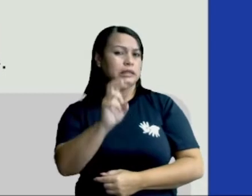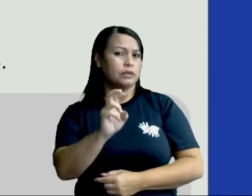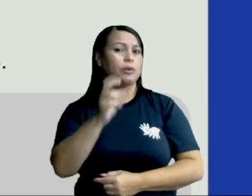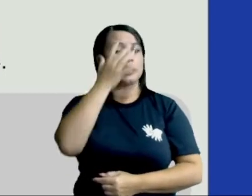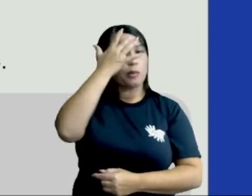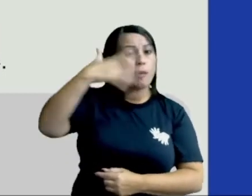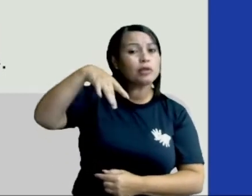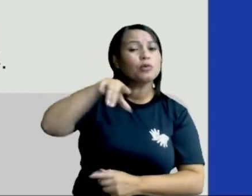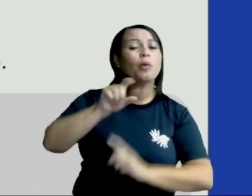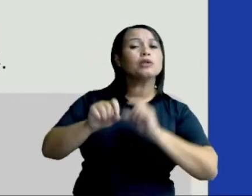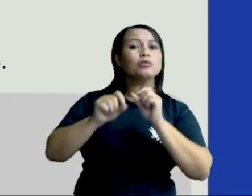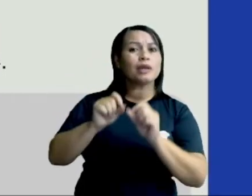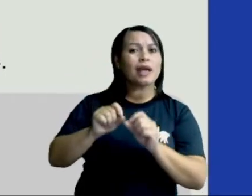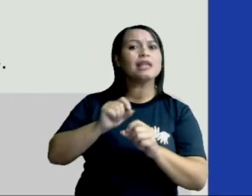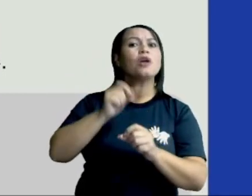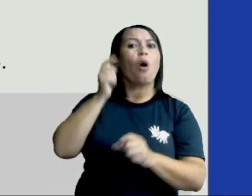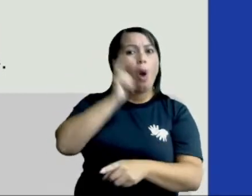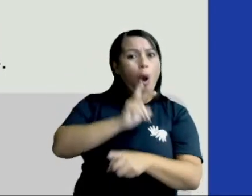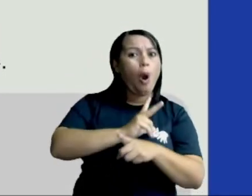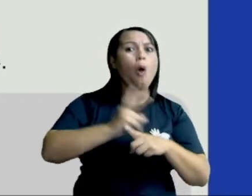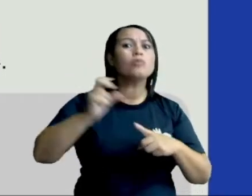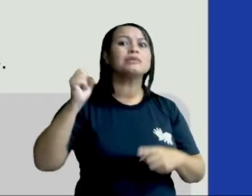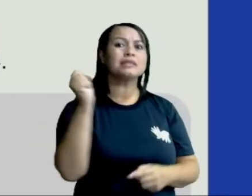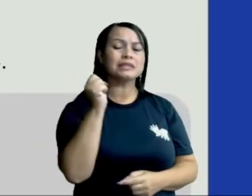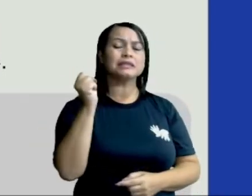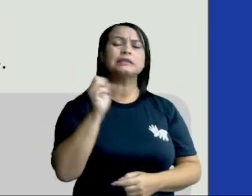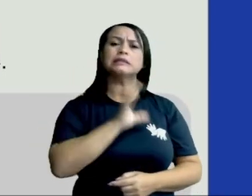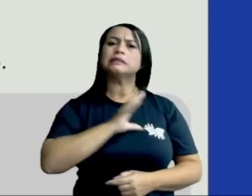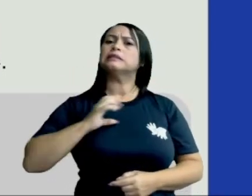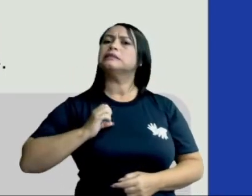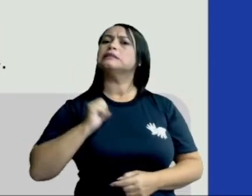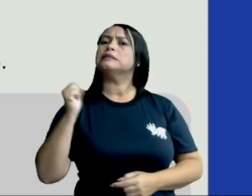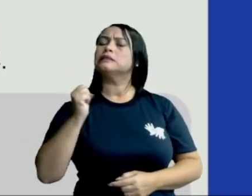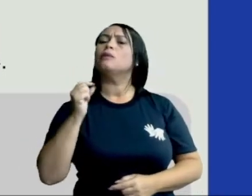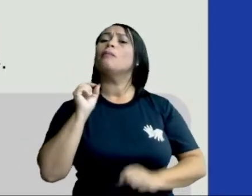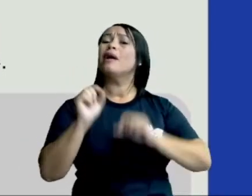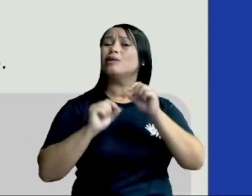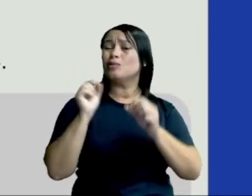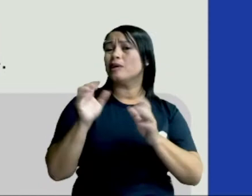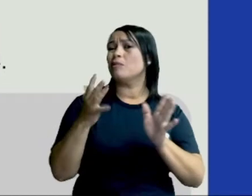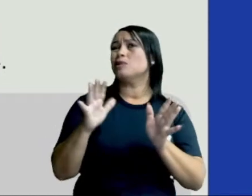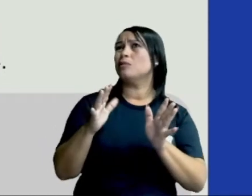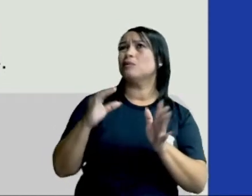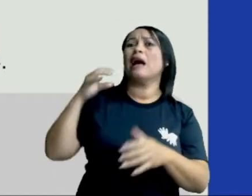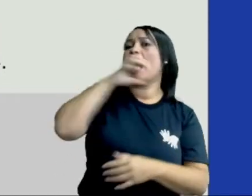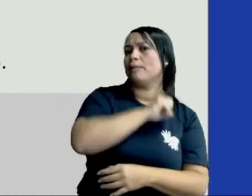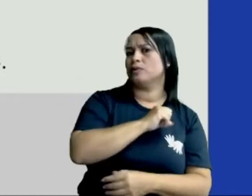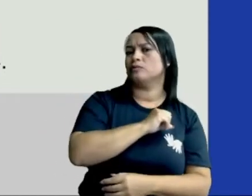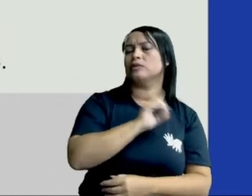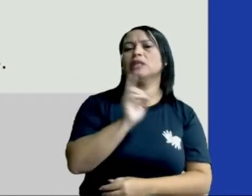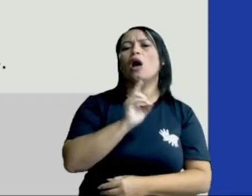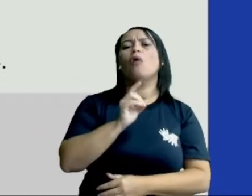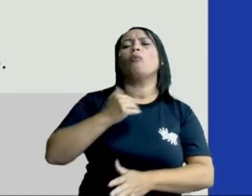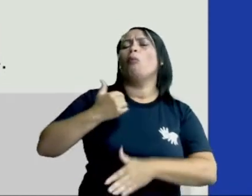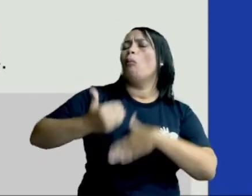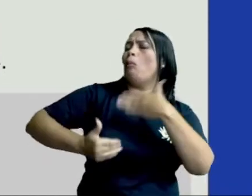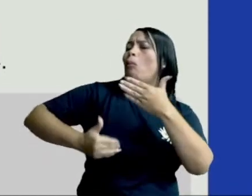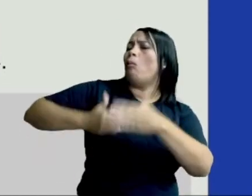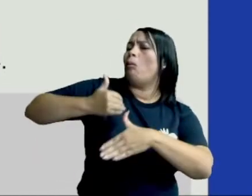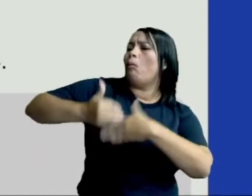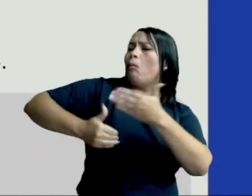lusas brasileiros eles saíram vitoriosos, mas isso não quer dizer que foi assim, tipo, de uma hora para outra, tá? Isso foi um